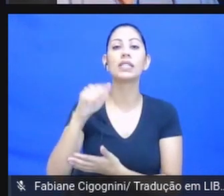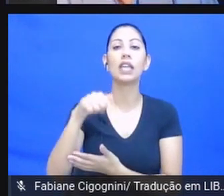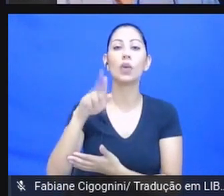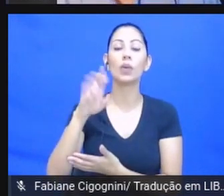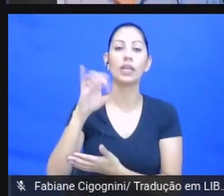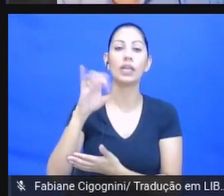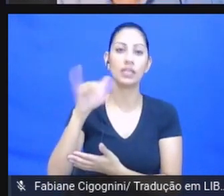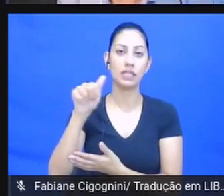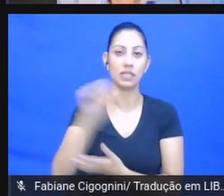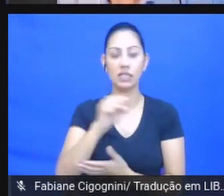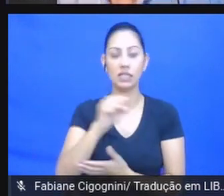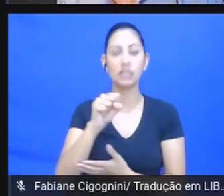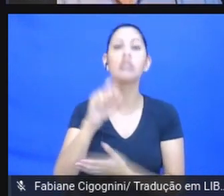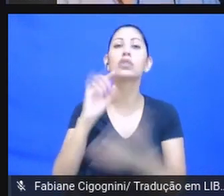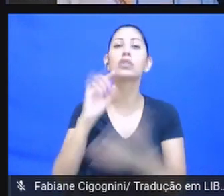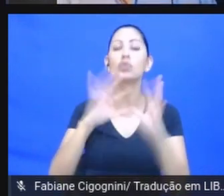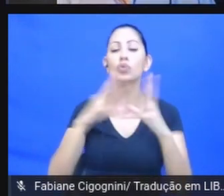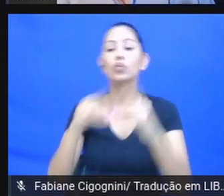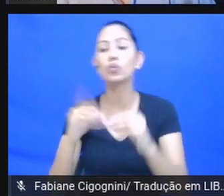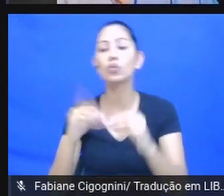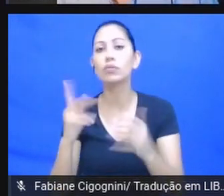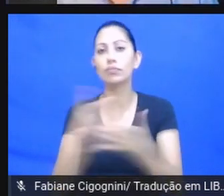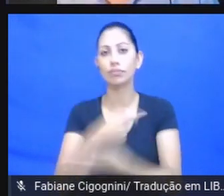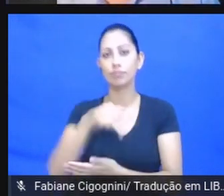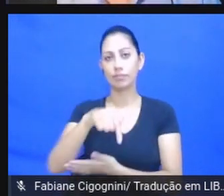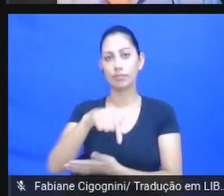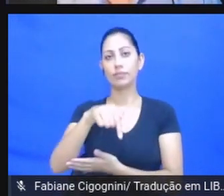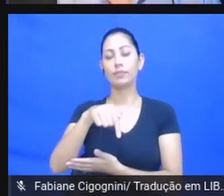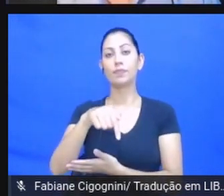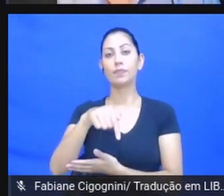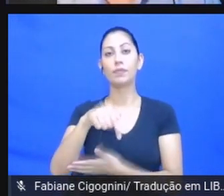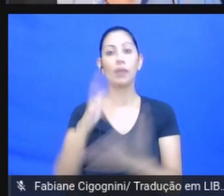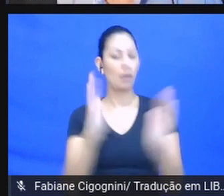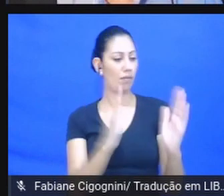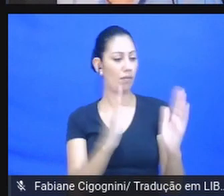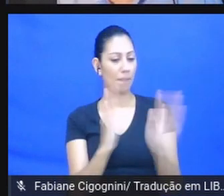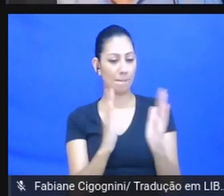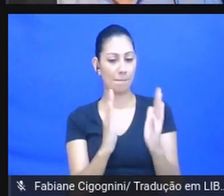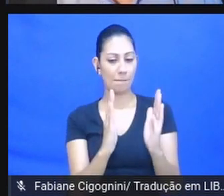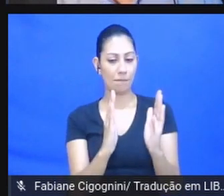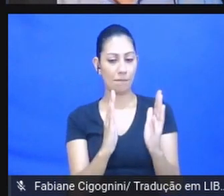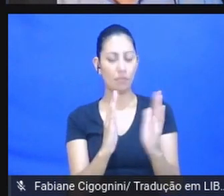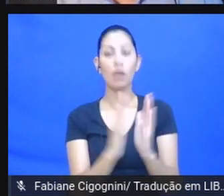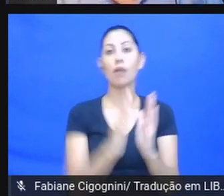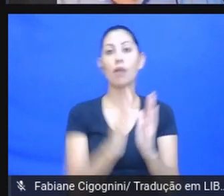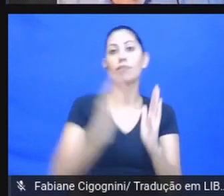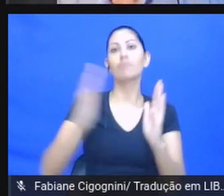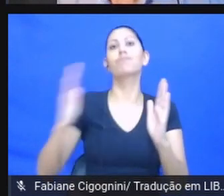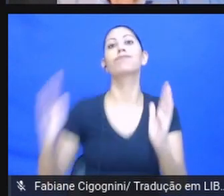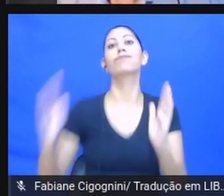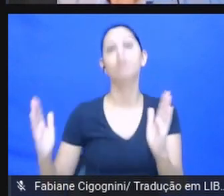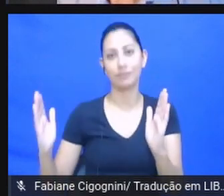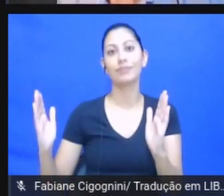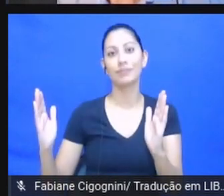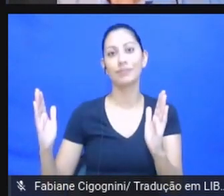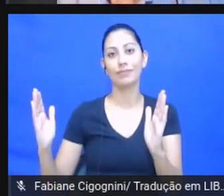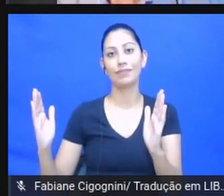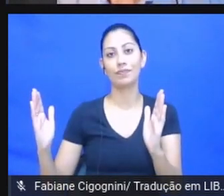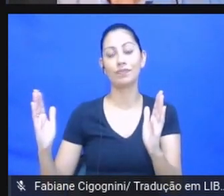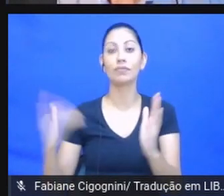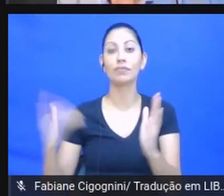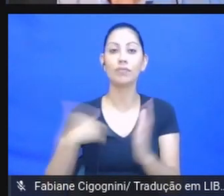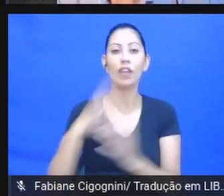claro que essas consequências temos um pouco a curto prazo e a longo prazo, mas eu